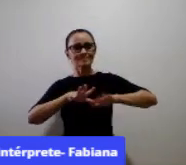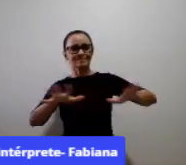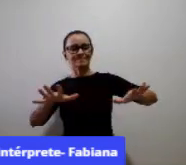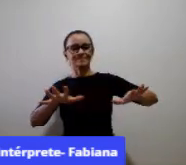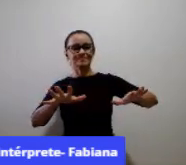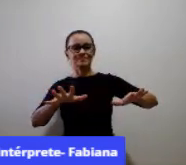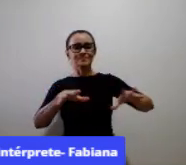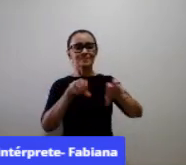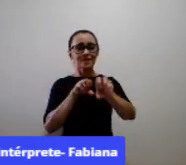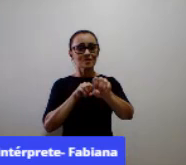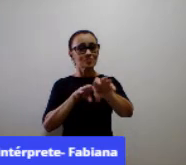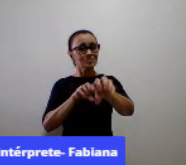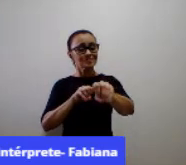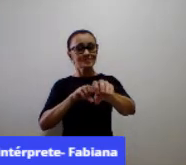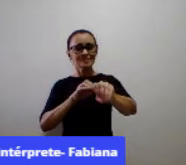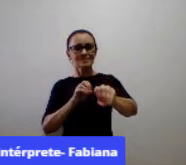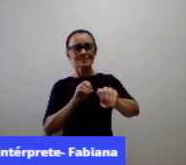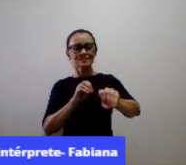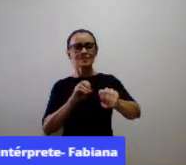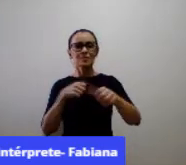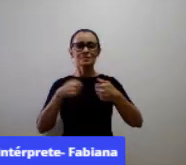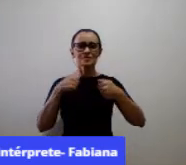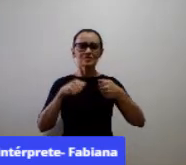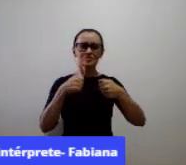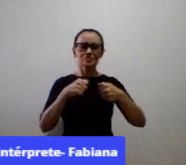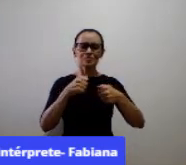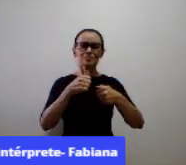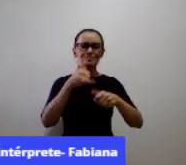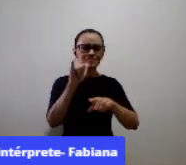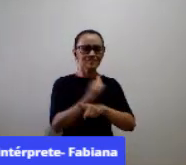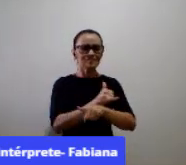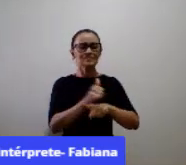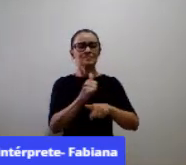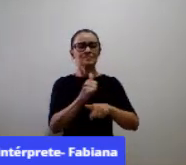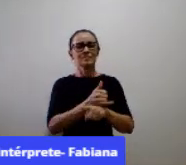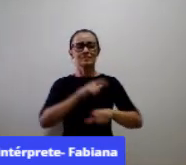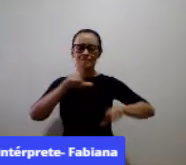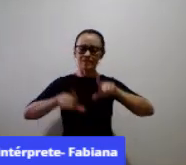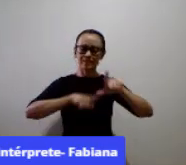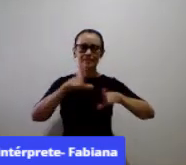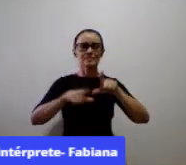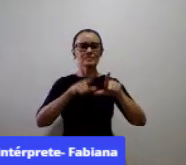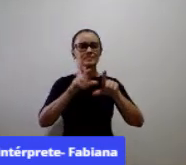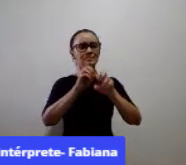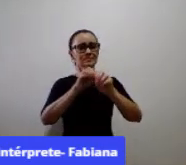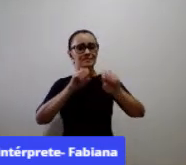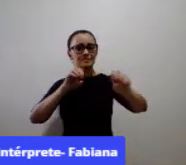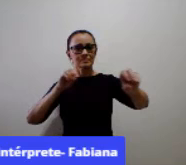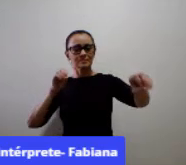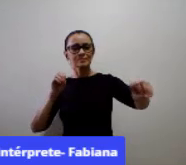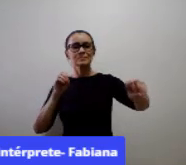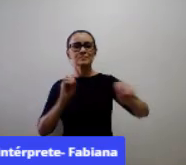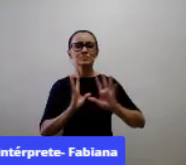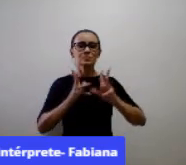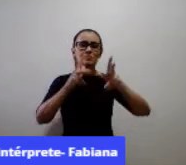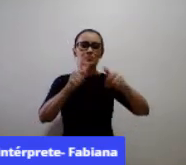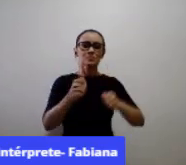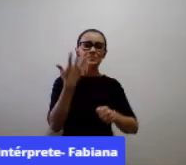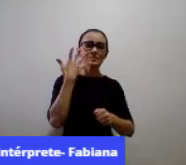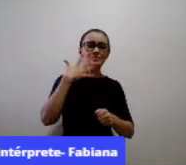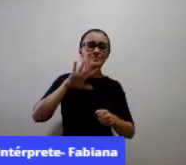nós estamos trabalhando à distância com todas essas crianças que estavam ali necessitando do contato